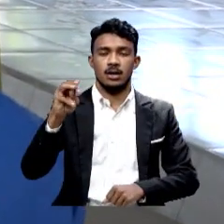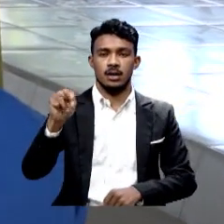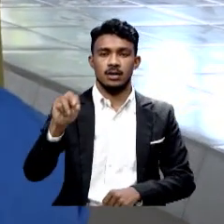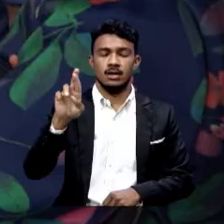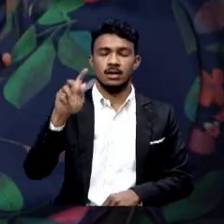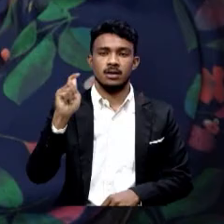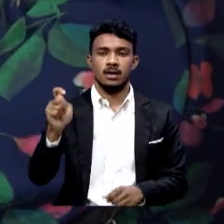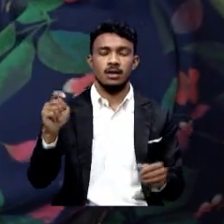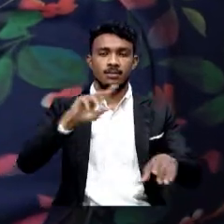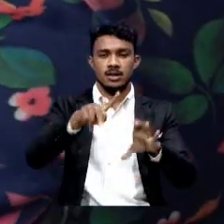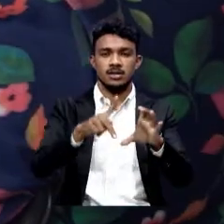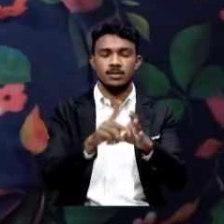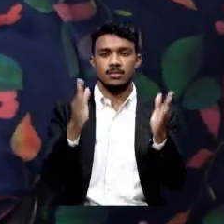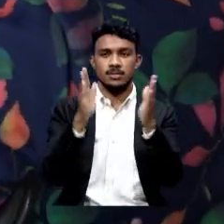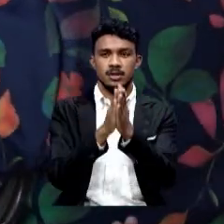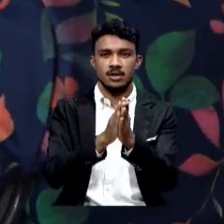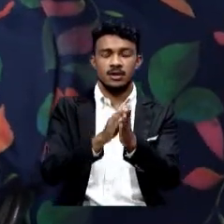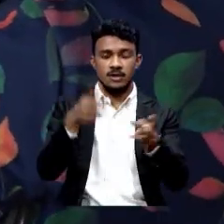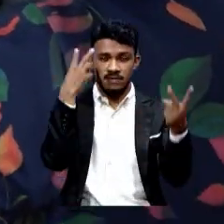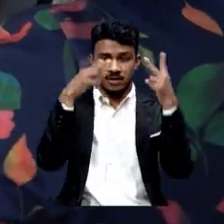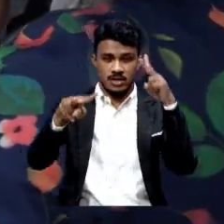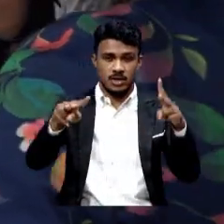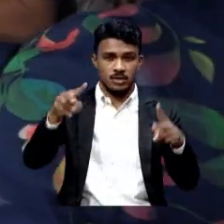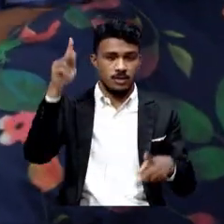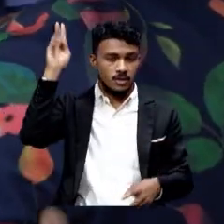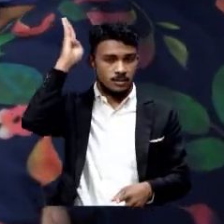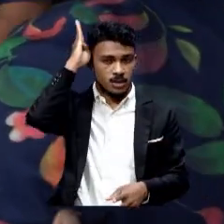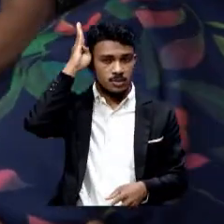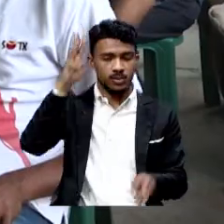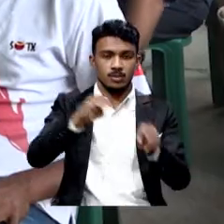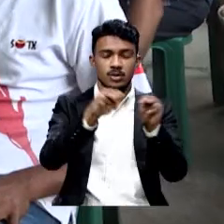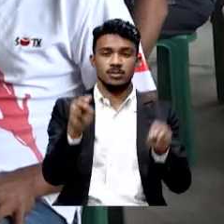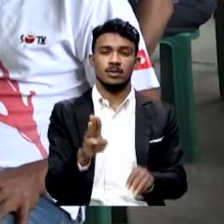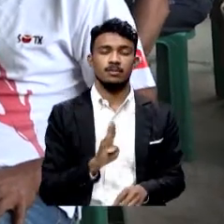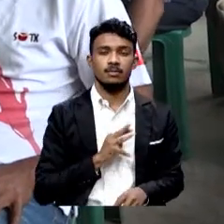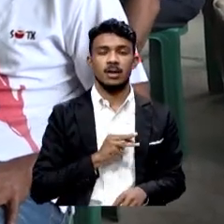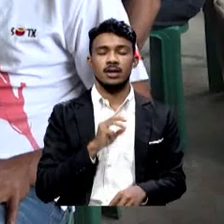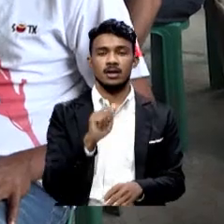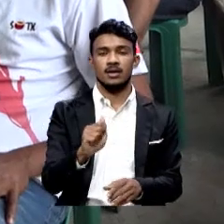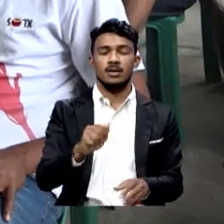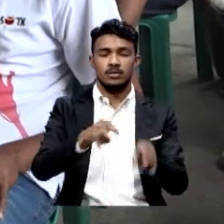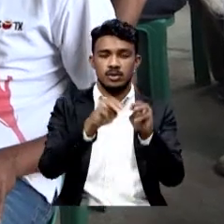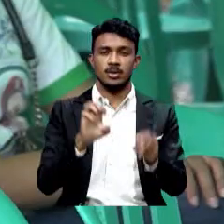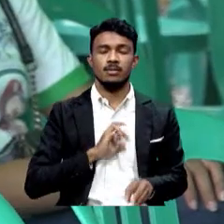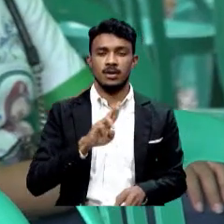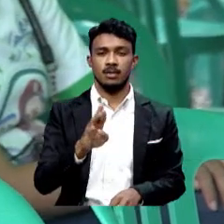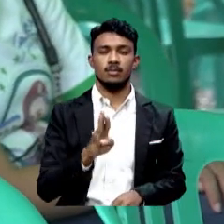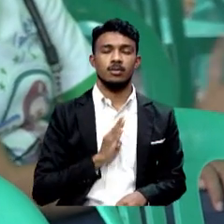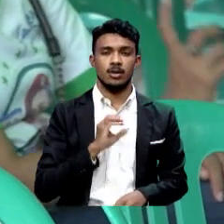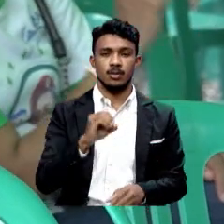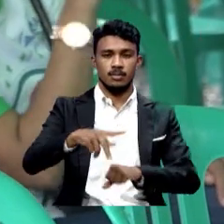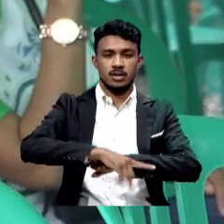mos misa no visita bispo de Osesa Maliana. Foi em consolidação em município primeira, no Bobonaro, Partido CNRT